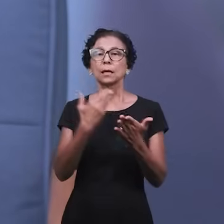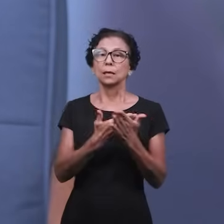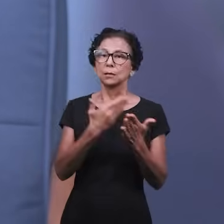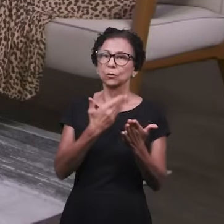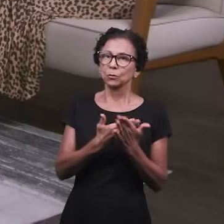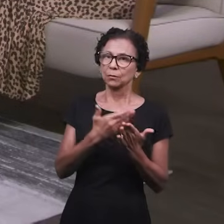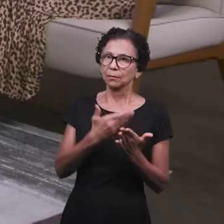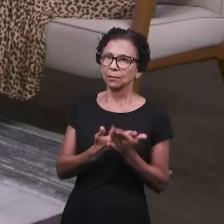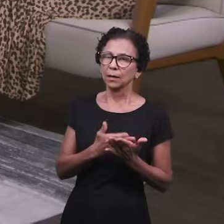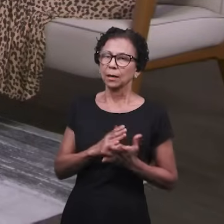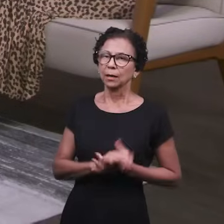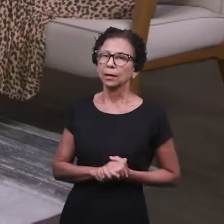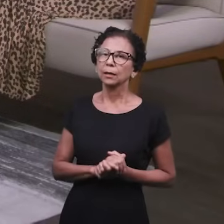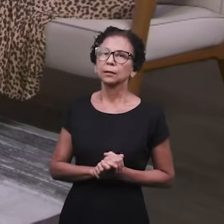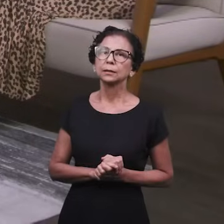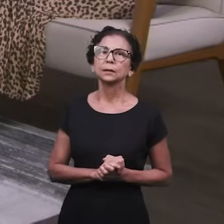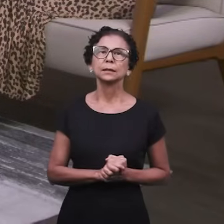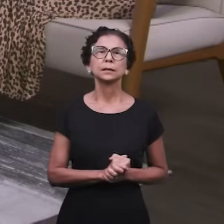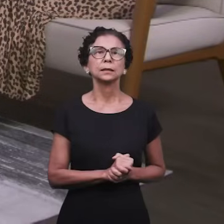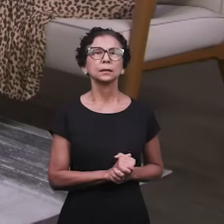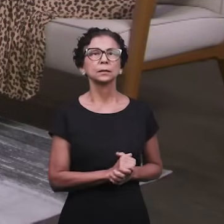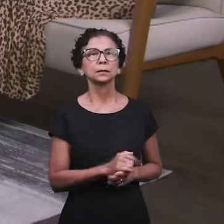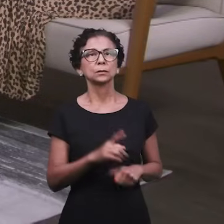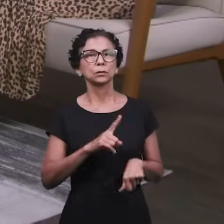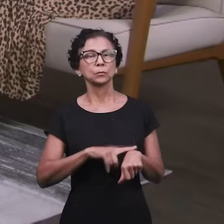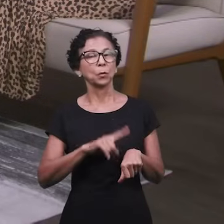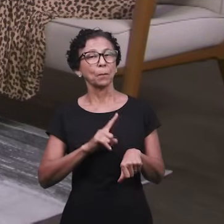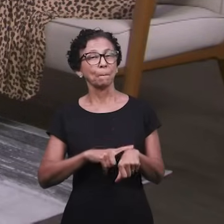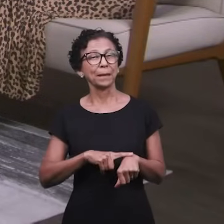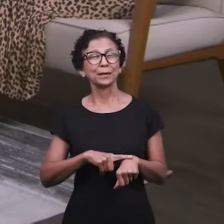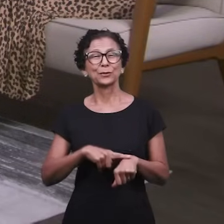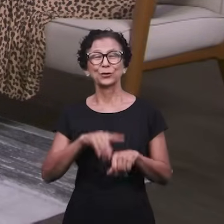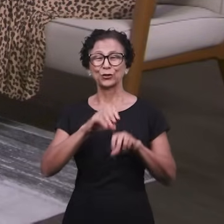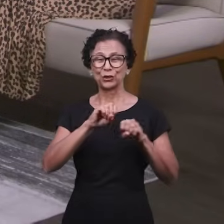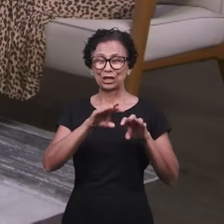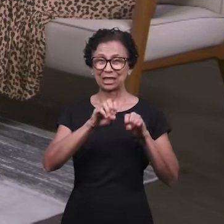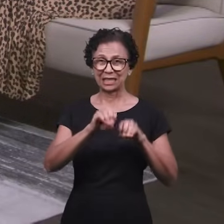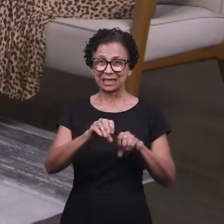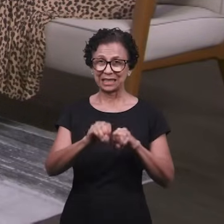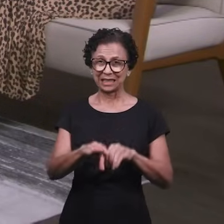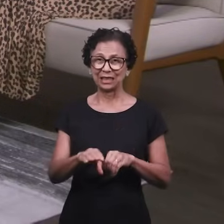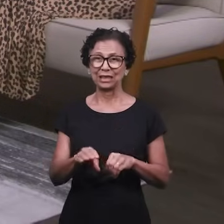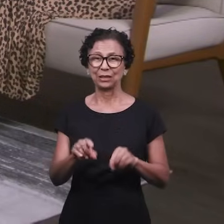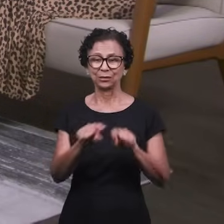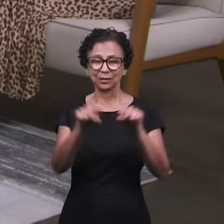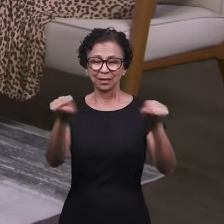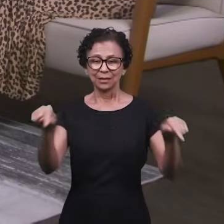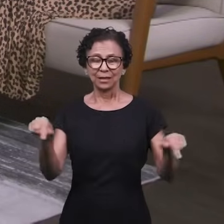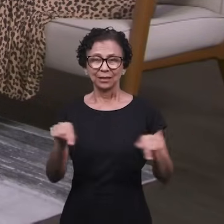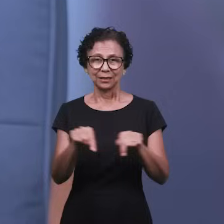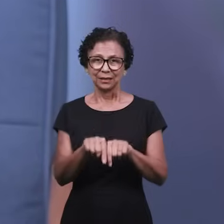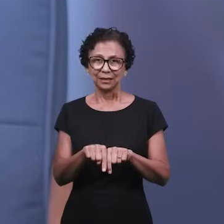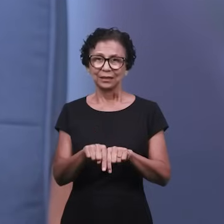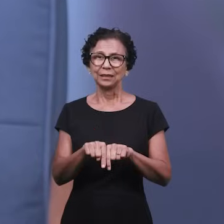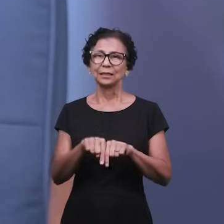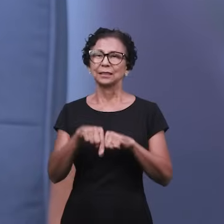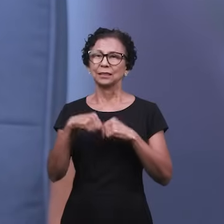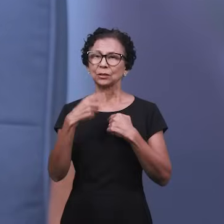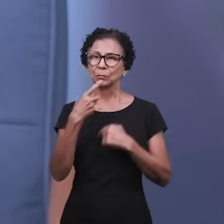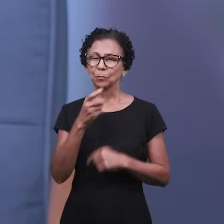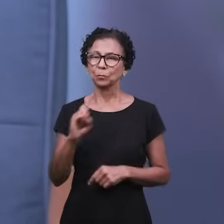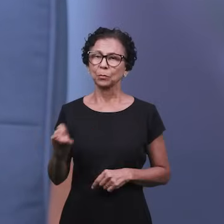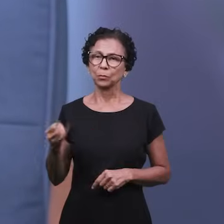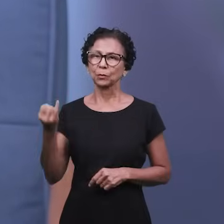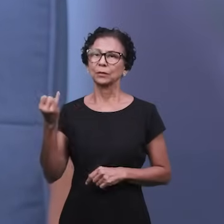Letícia, para que naqueles momentos das nossas aulas sejam momentos gloriosos. E hoje nós trouxemos grandes experiências